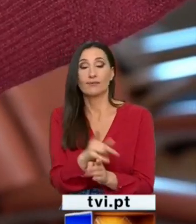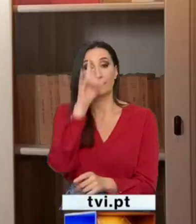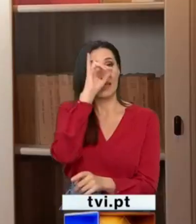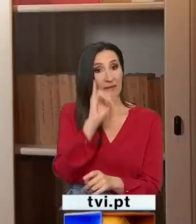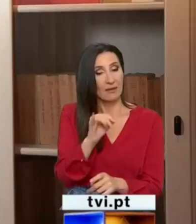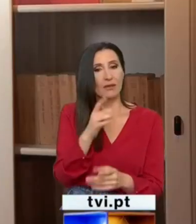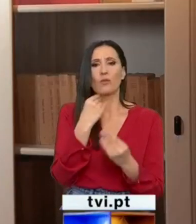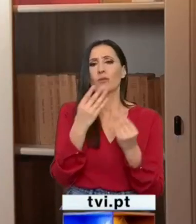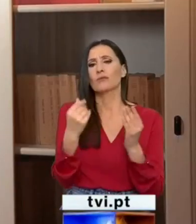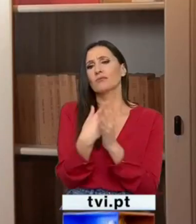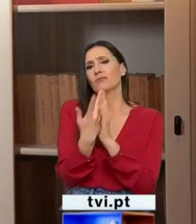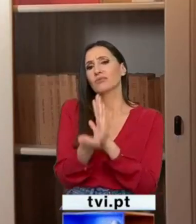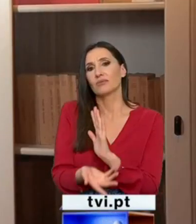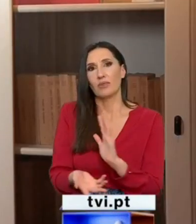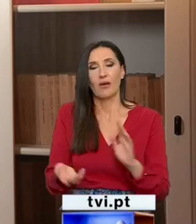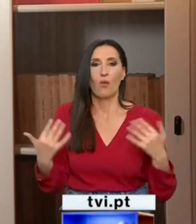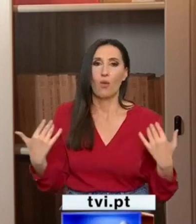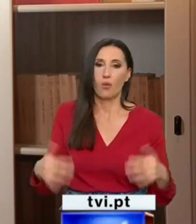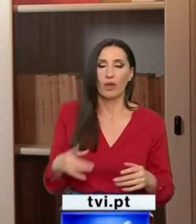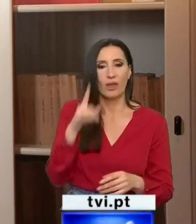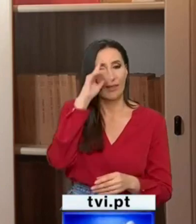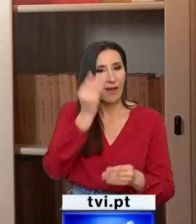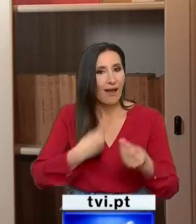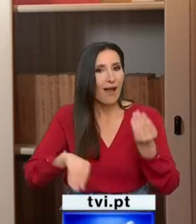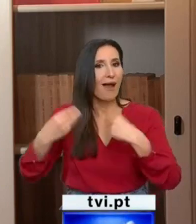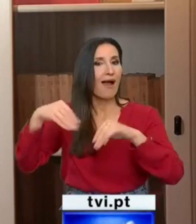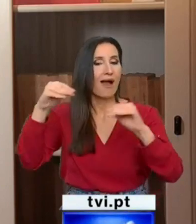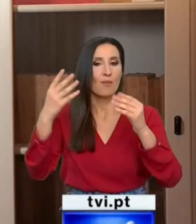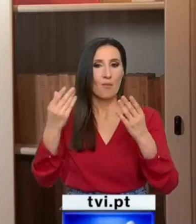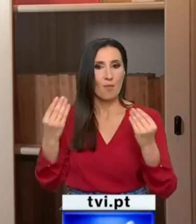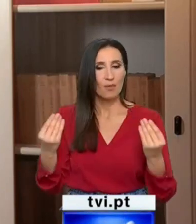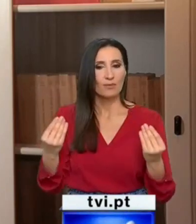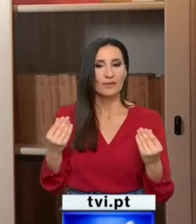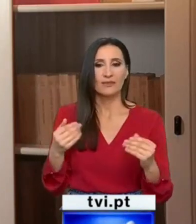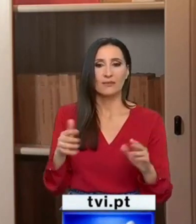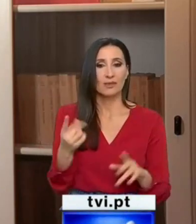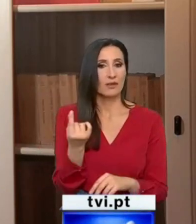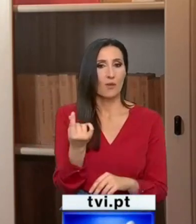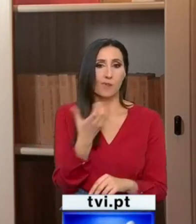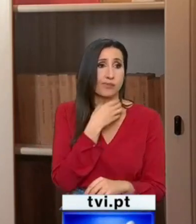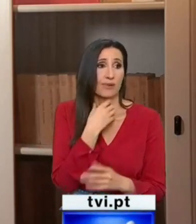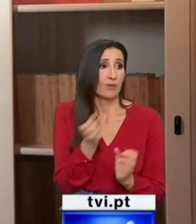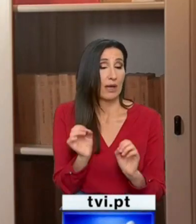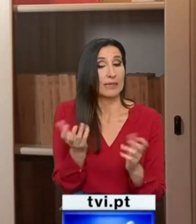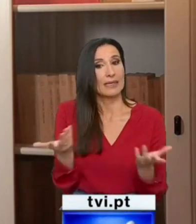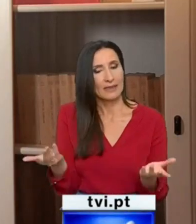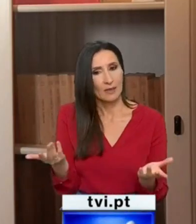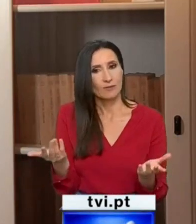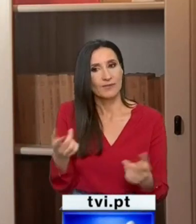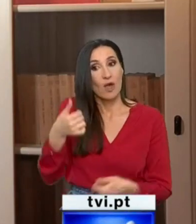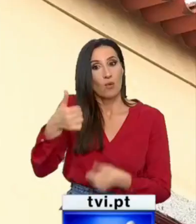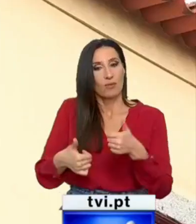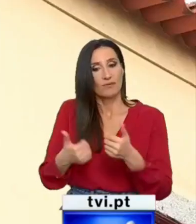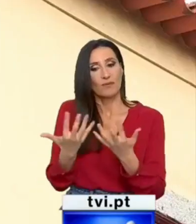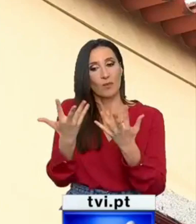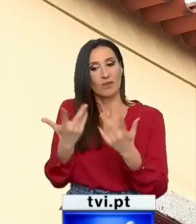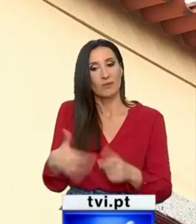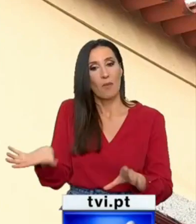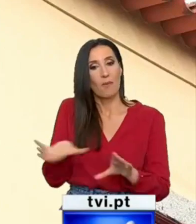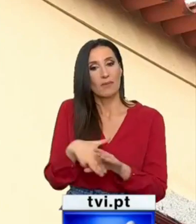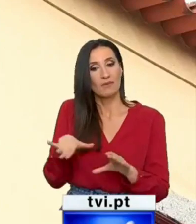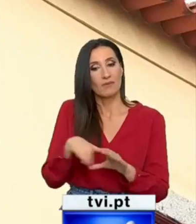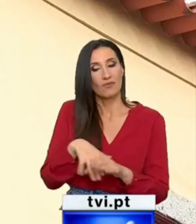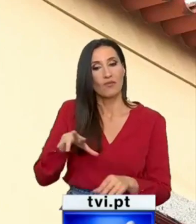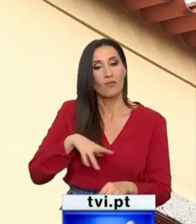Ideias eram muitas e não lhes faltava criatividade, mas não havia dinheiro. Por isso, concorreram ao Orçamento